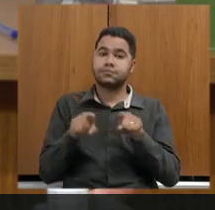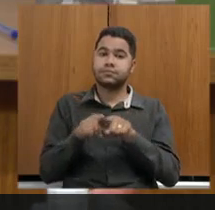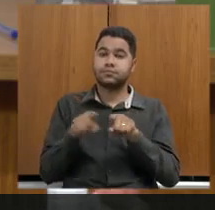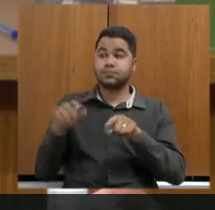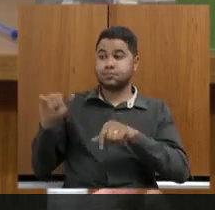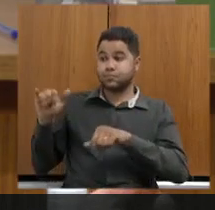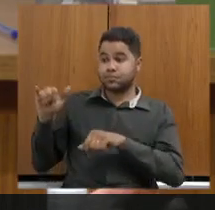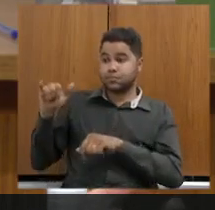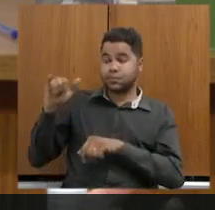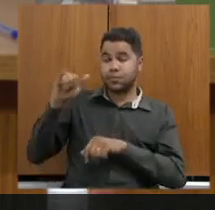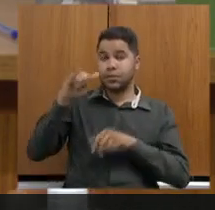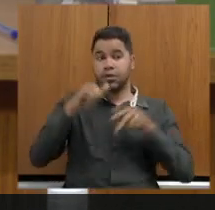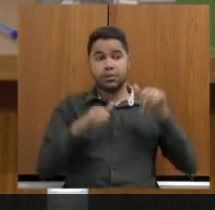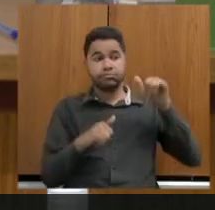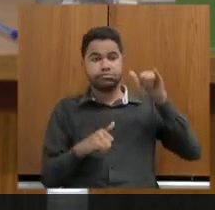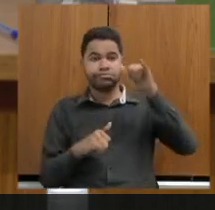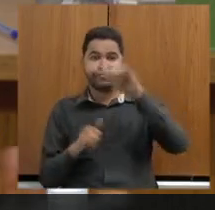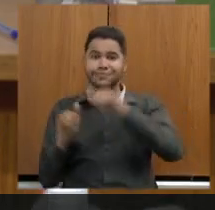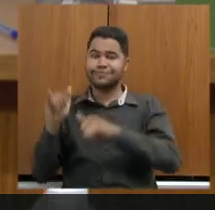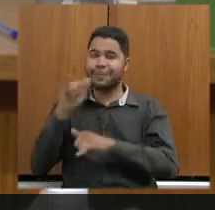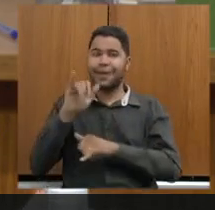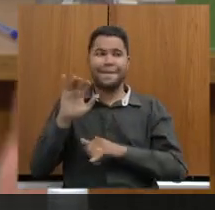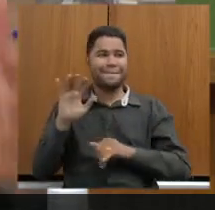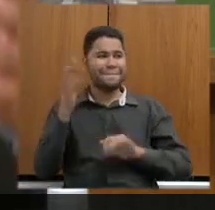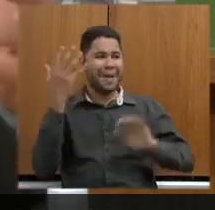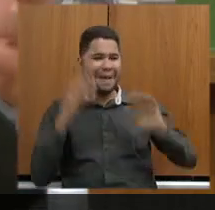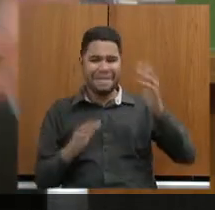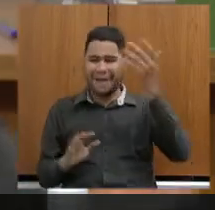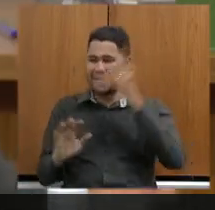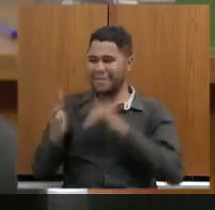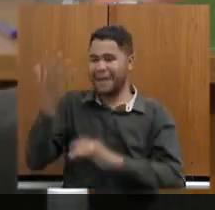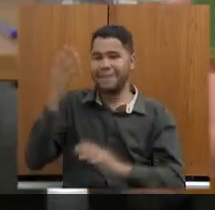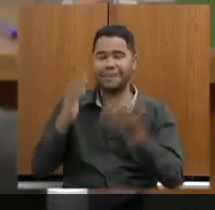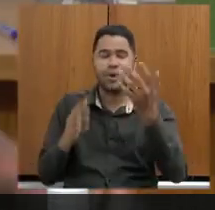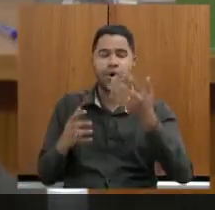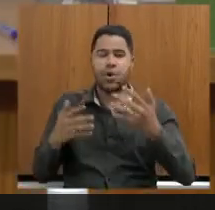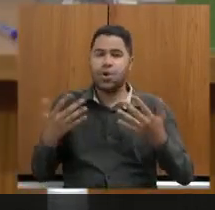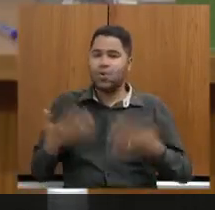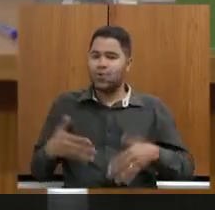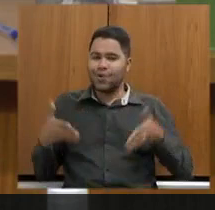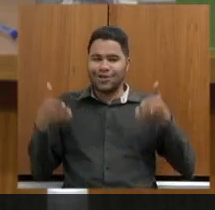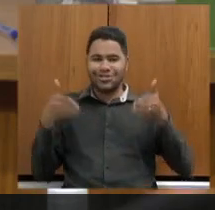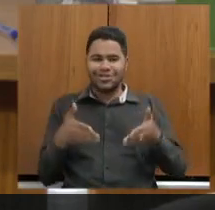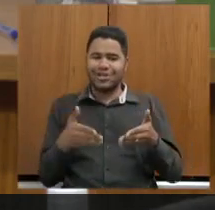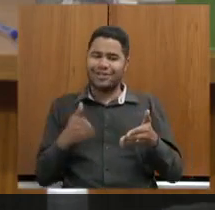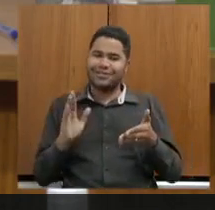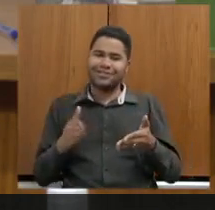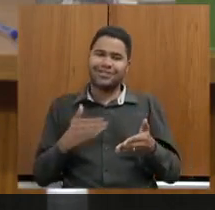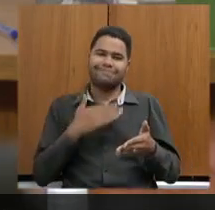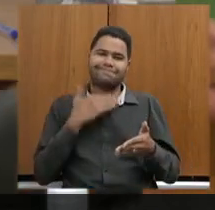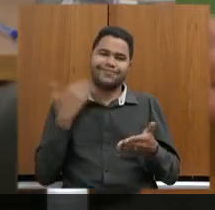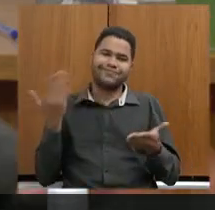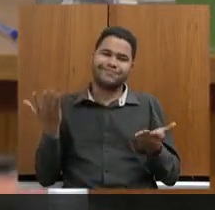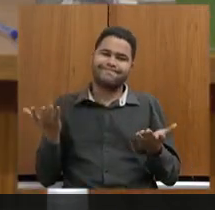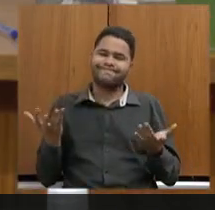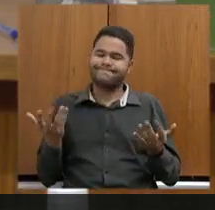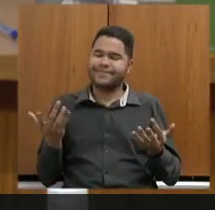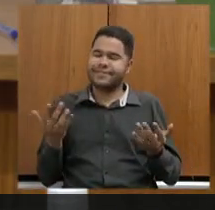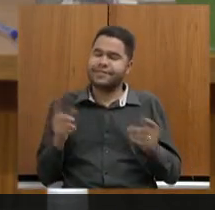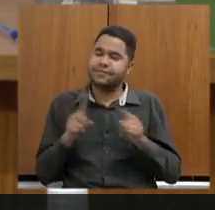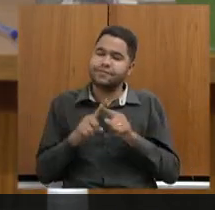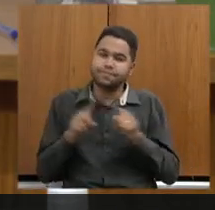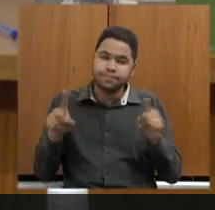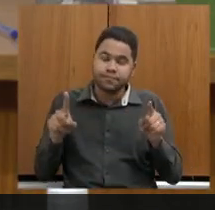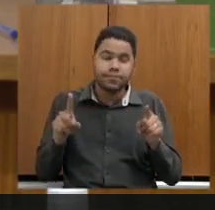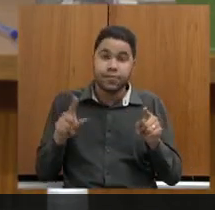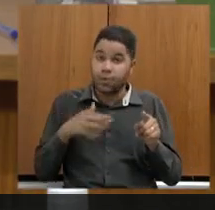aeronaves são acidentes com uma dinâmica muito violenta e quando a gente chega já tem vítimas fatais Mas